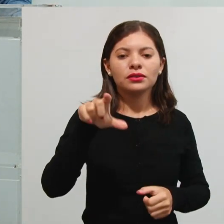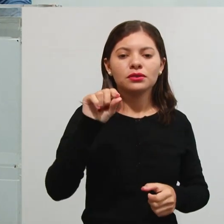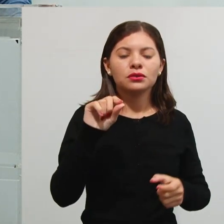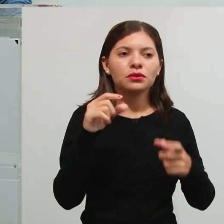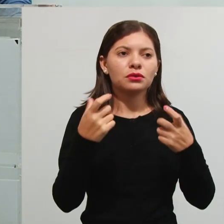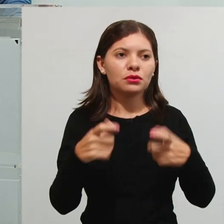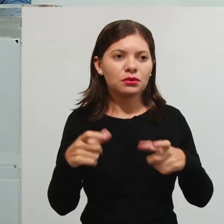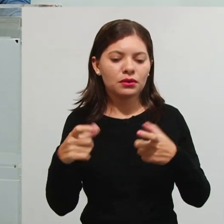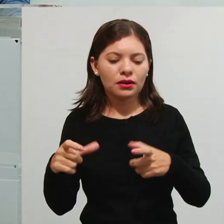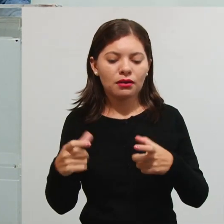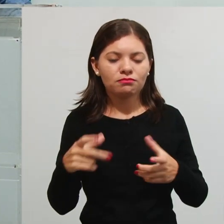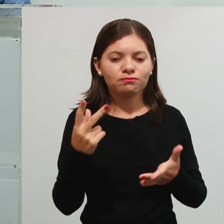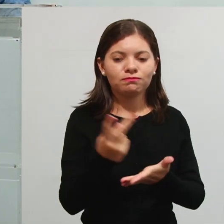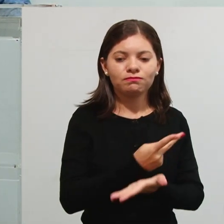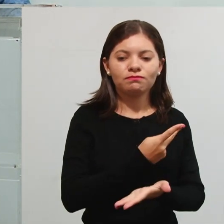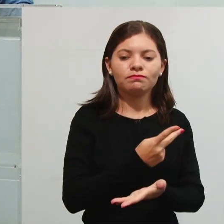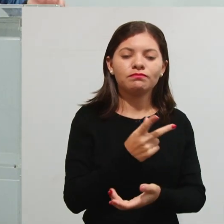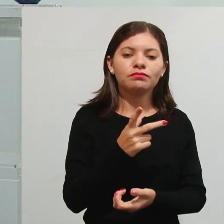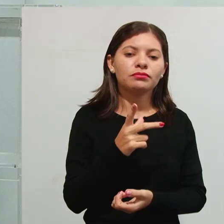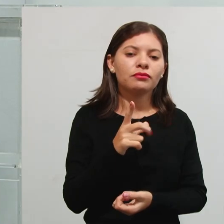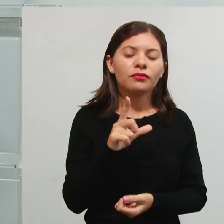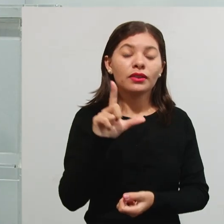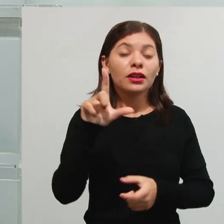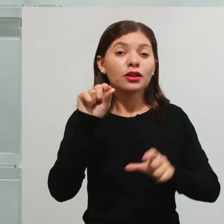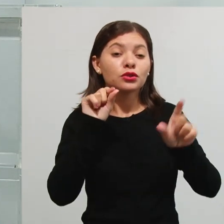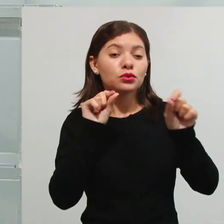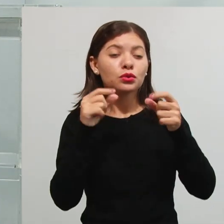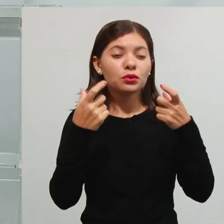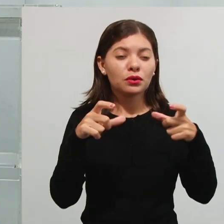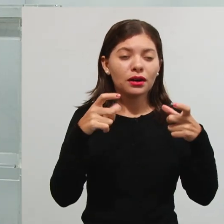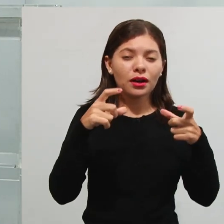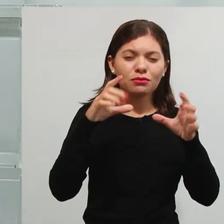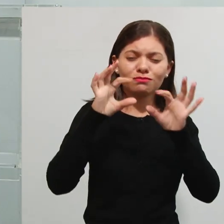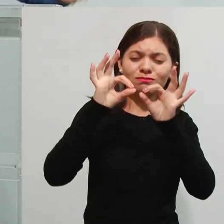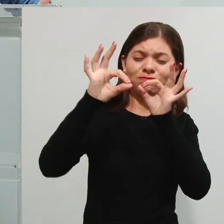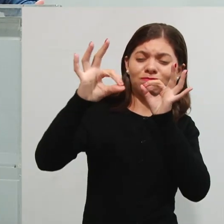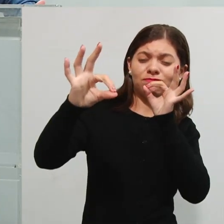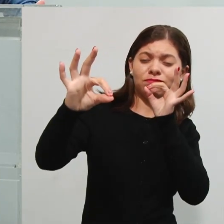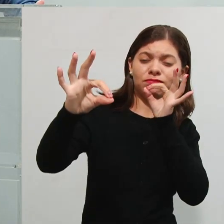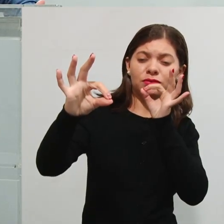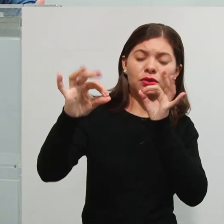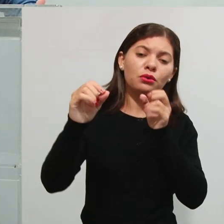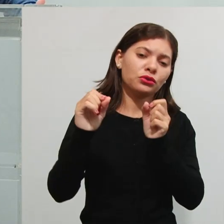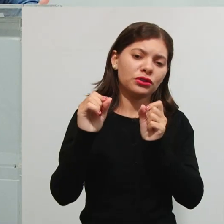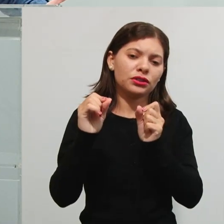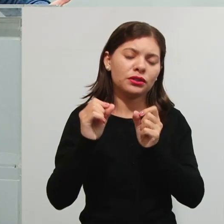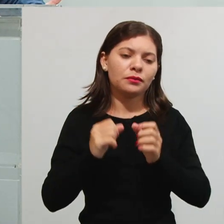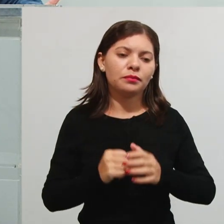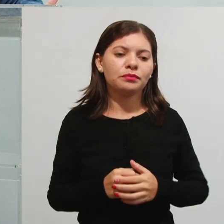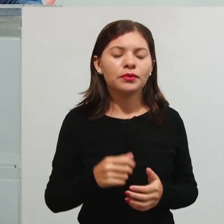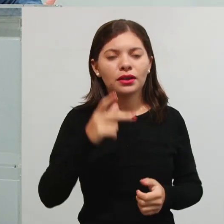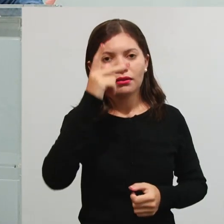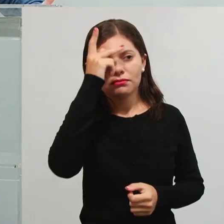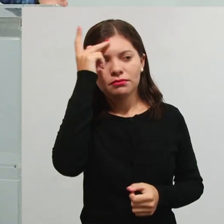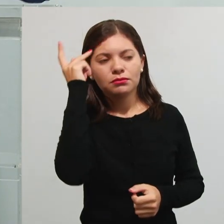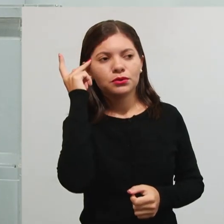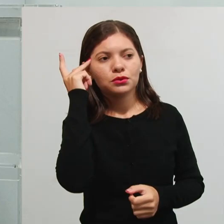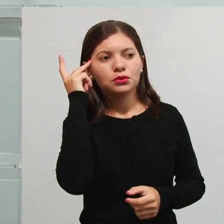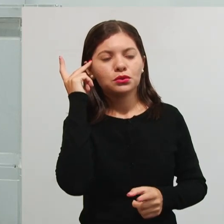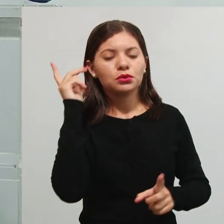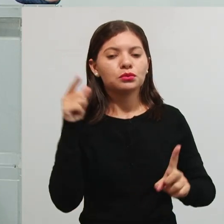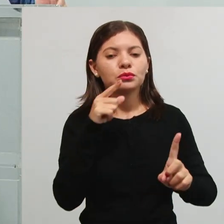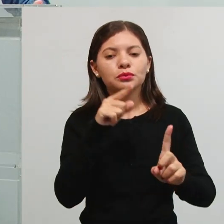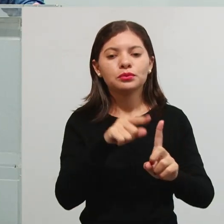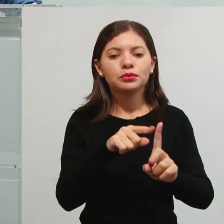de forma inadequada. Ele escolhe um local que é longe, distante do seu público-alvo, ou ele escolhe um local que é de